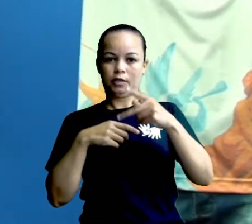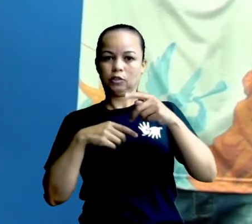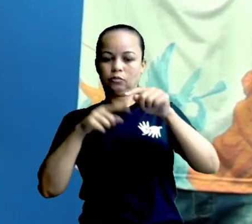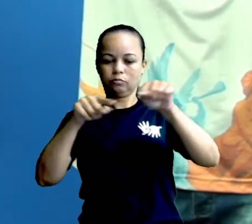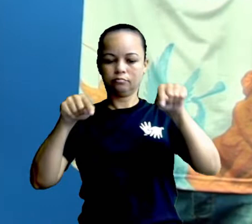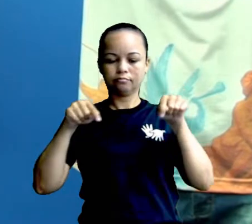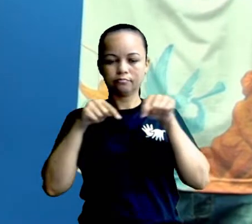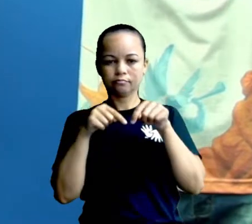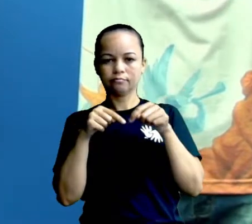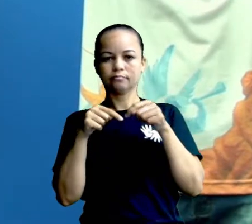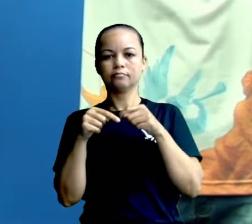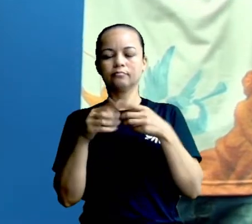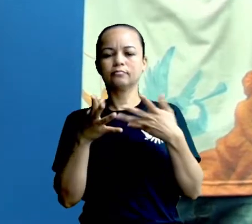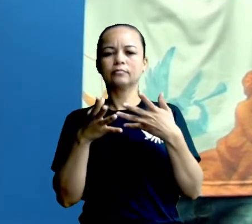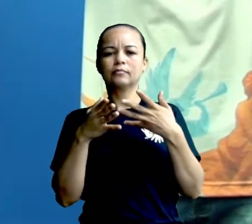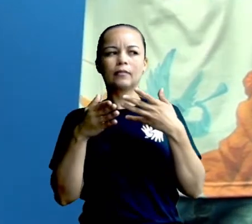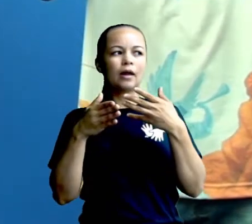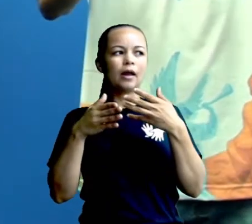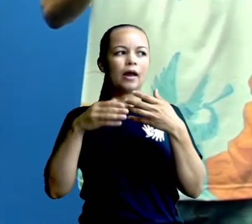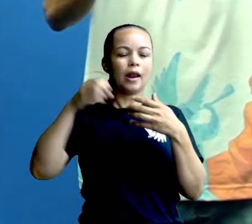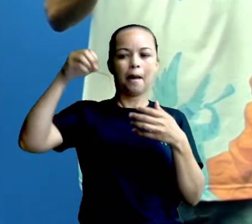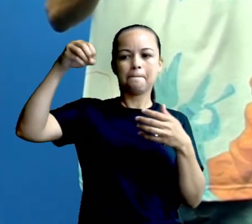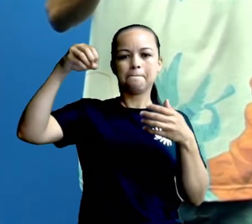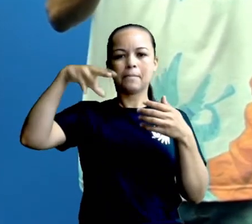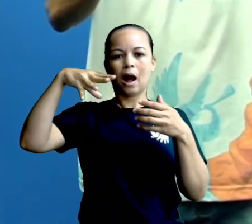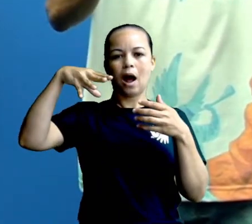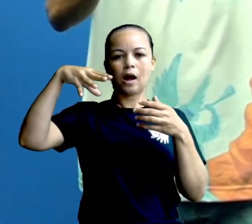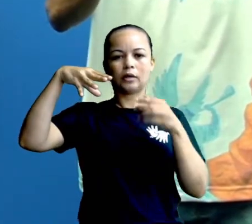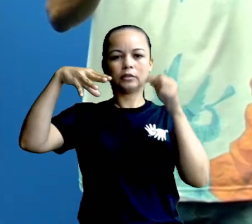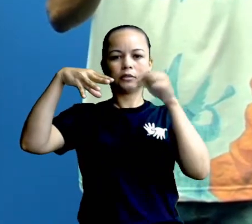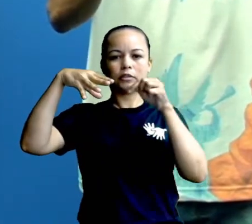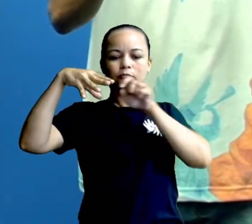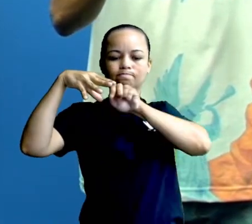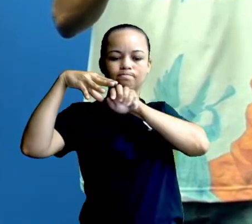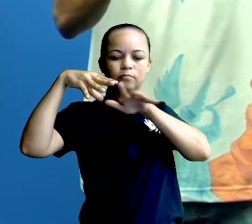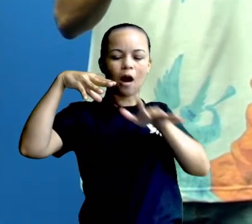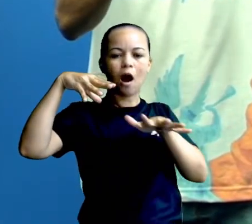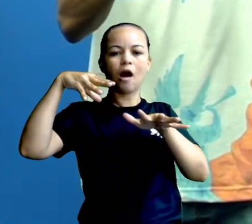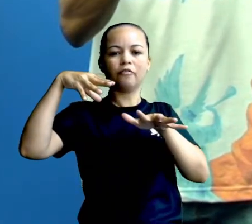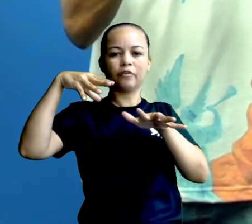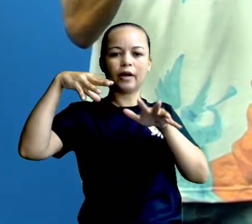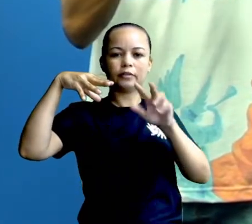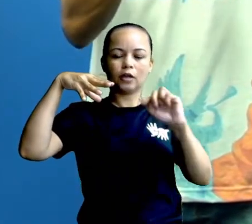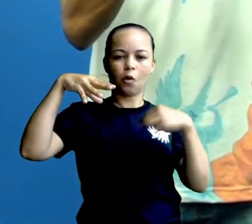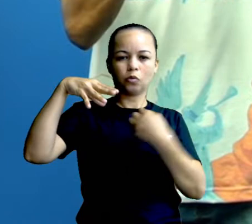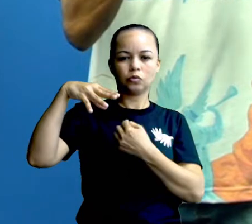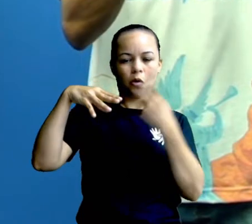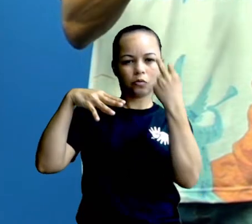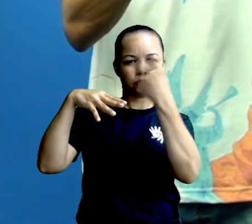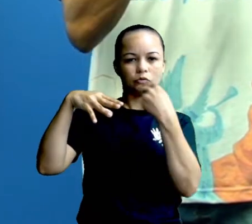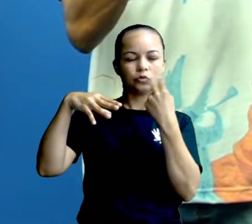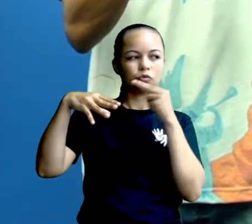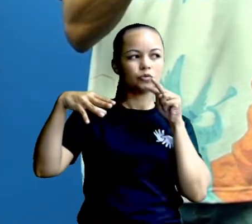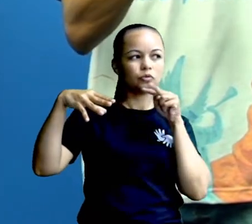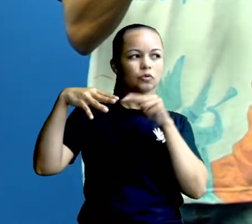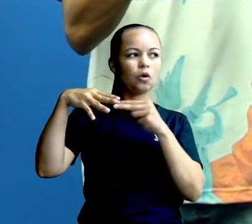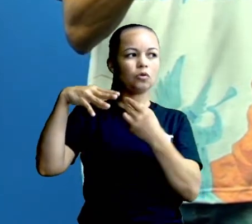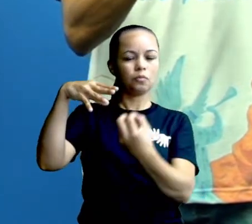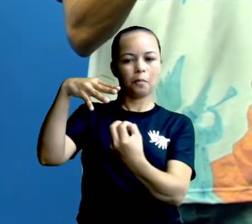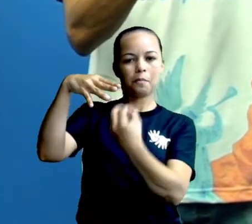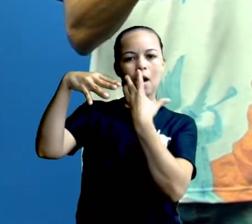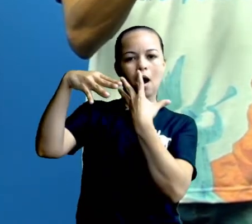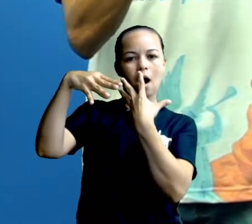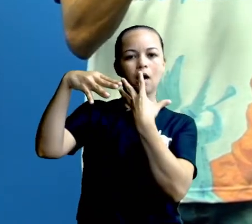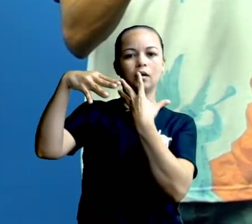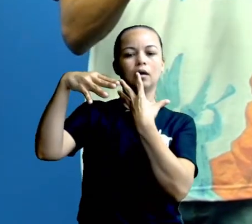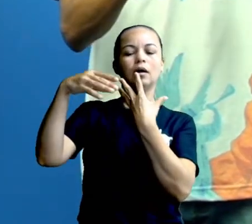tá? Ela bate aqui nesse objeto, tá? E reflete para os nossos olhos, no caso para o meu olho aqui,